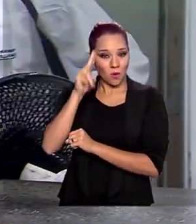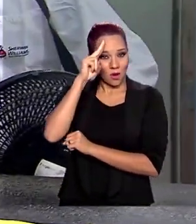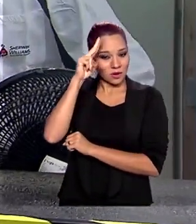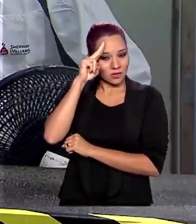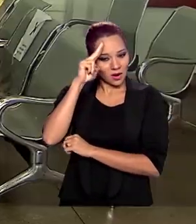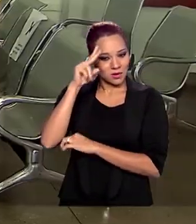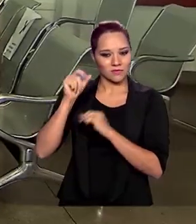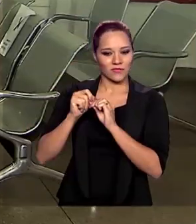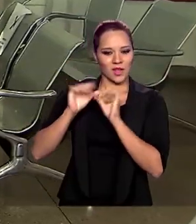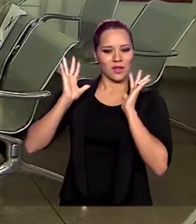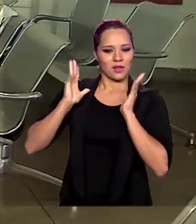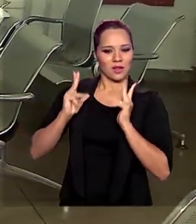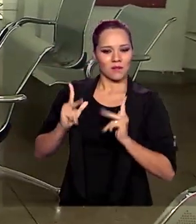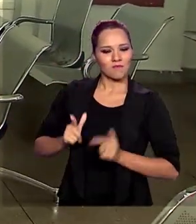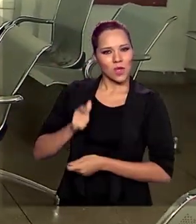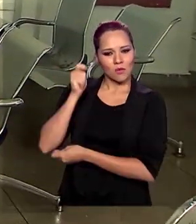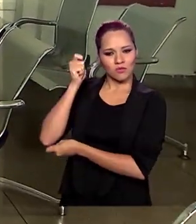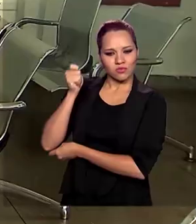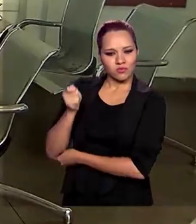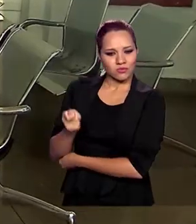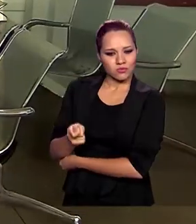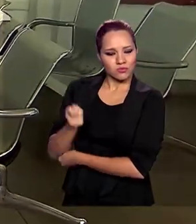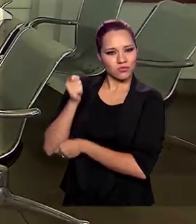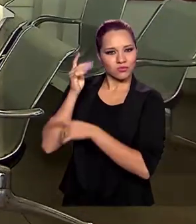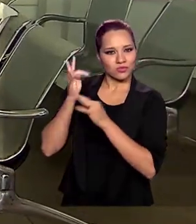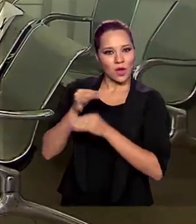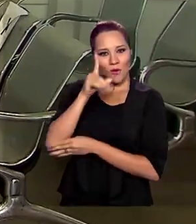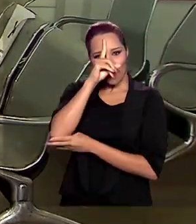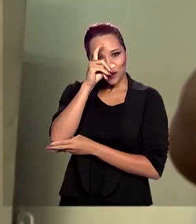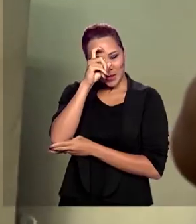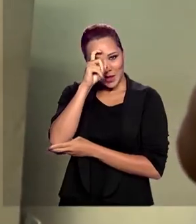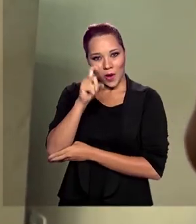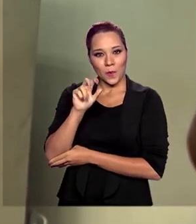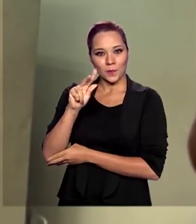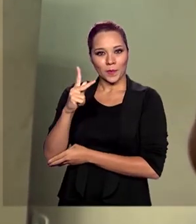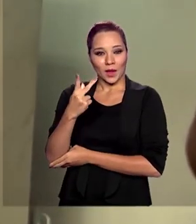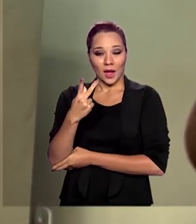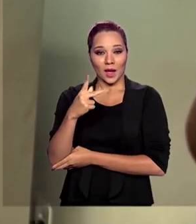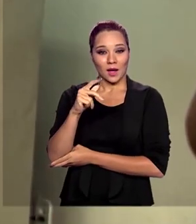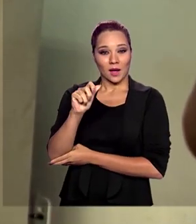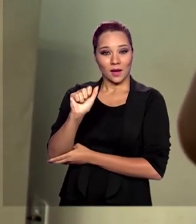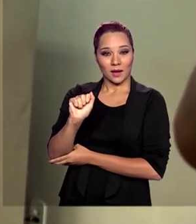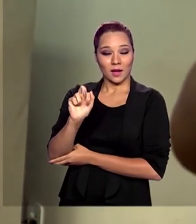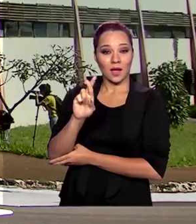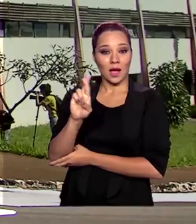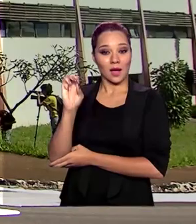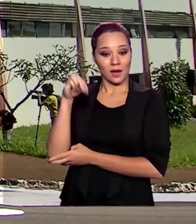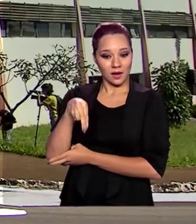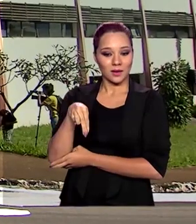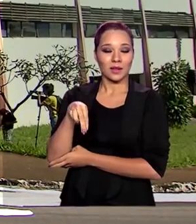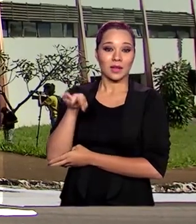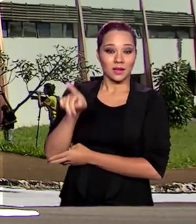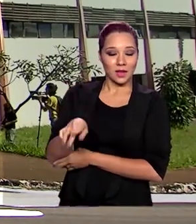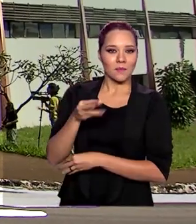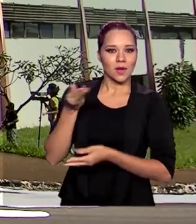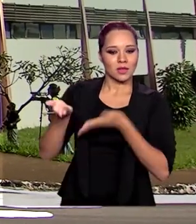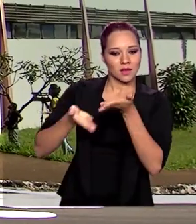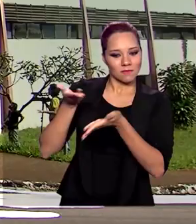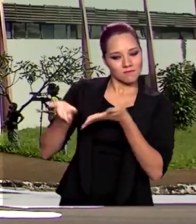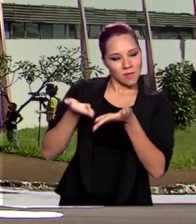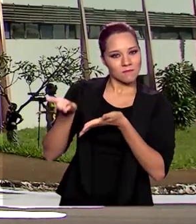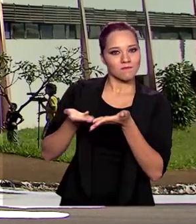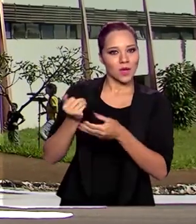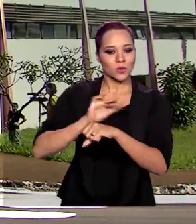fez a desinfecção do Hospital Regional da Asa Norte, o Agarram, referência no tratamento da Covid